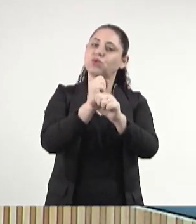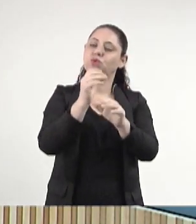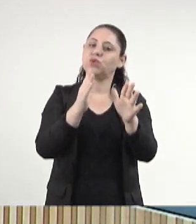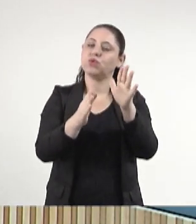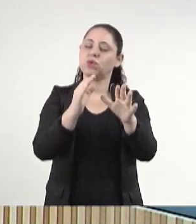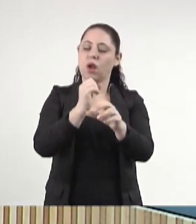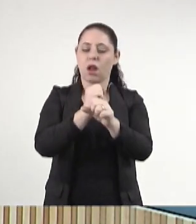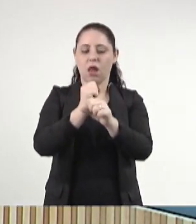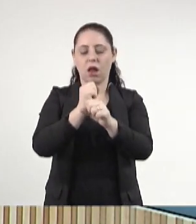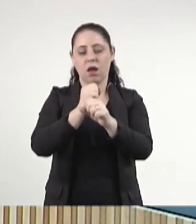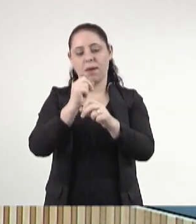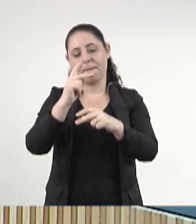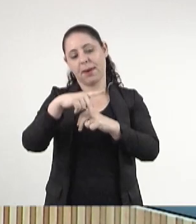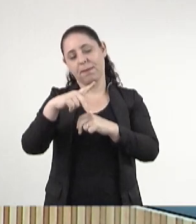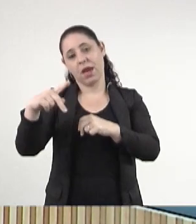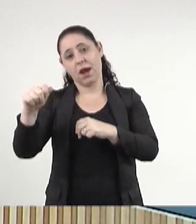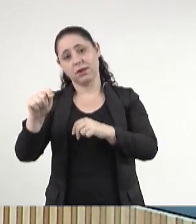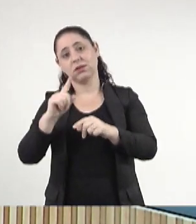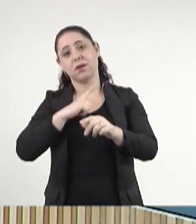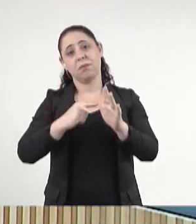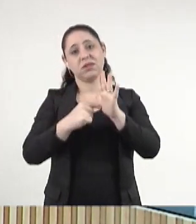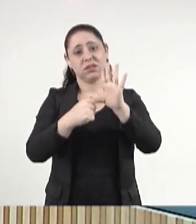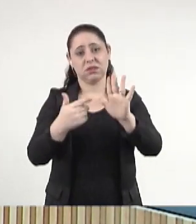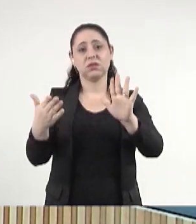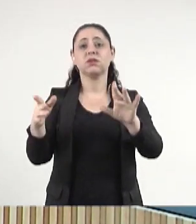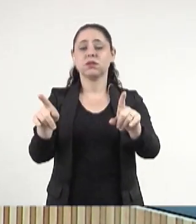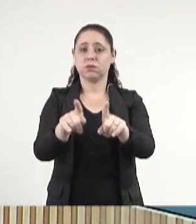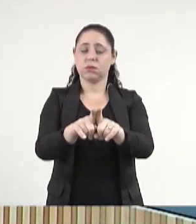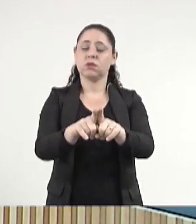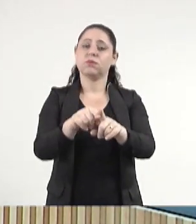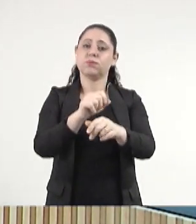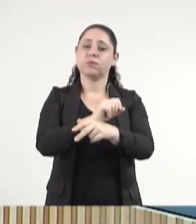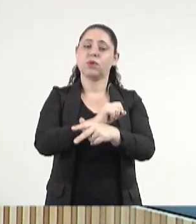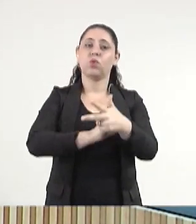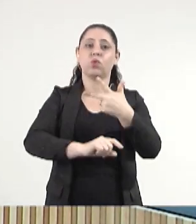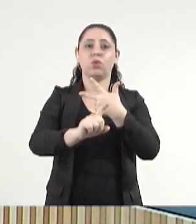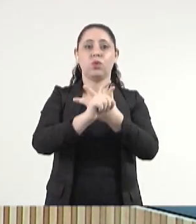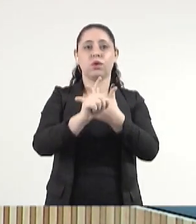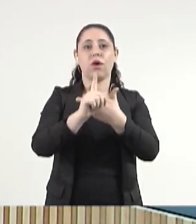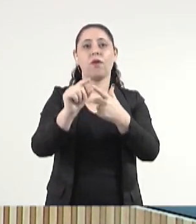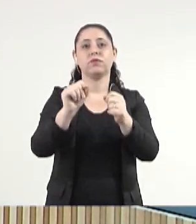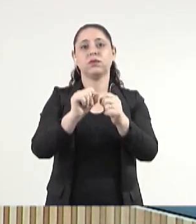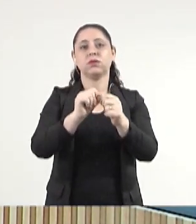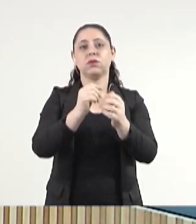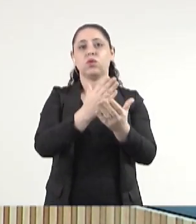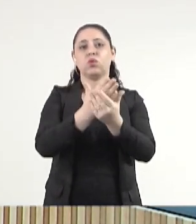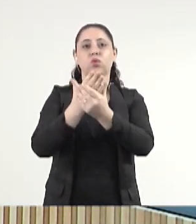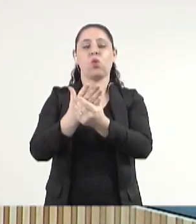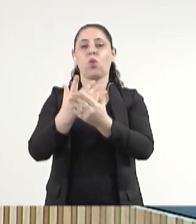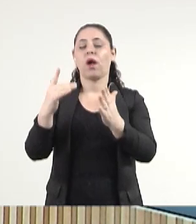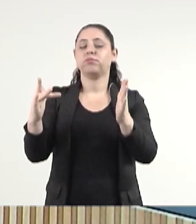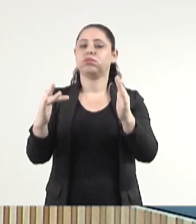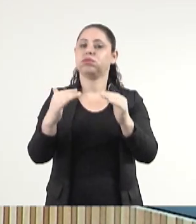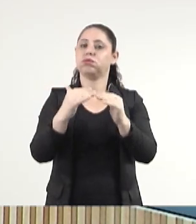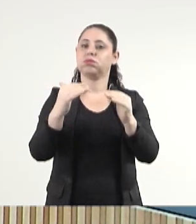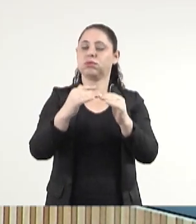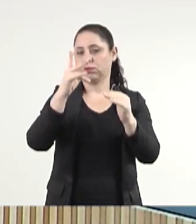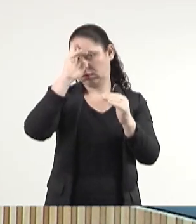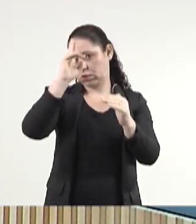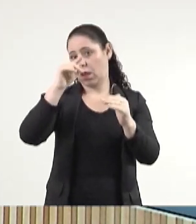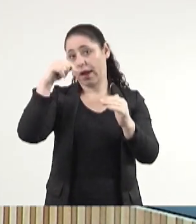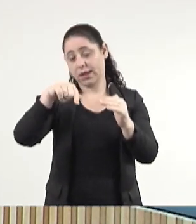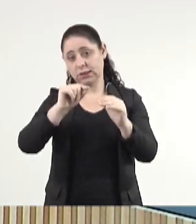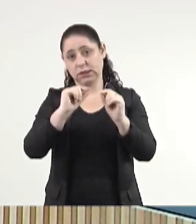do Plano Plurianual, que também foram apresentados pelo Poder Executivo, devem tramitar com acordo de liderança aqui na